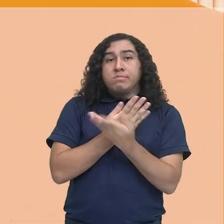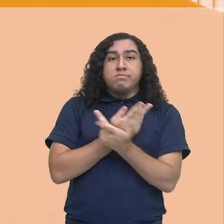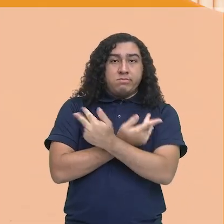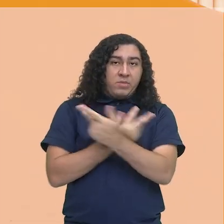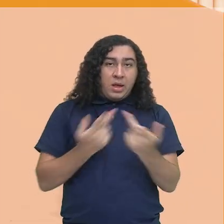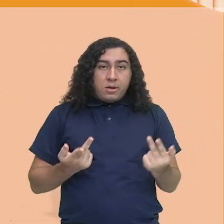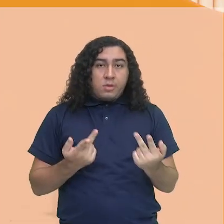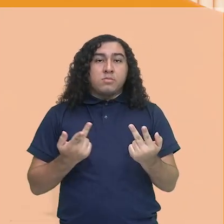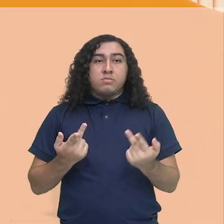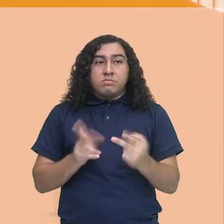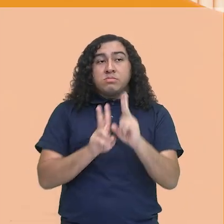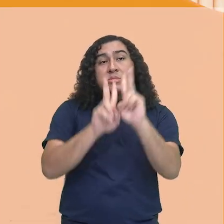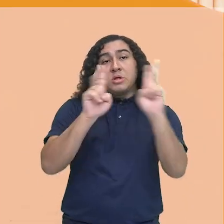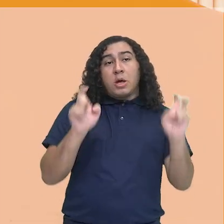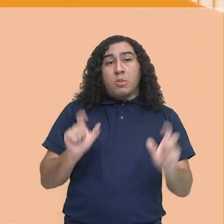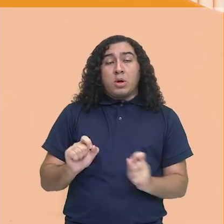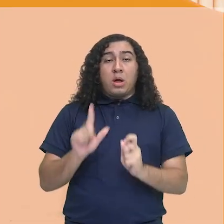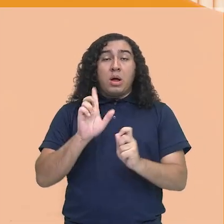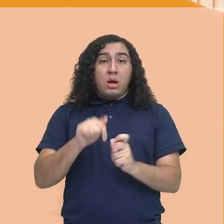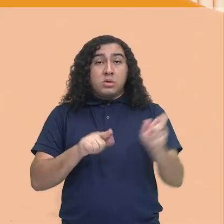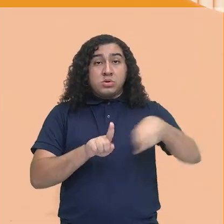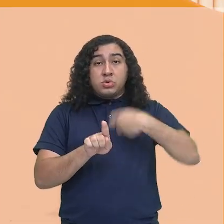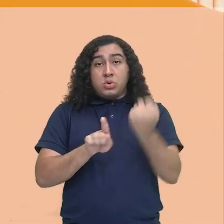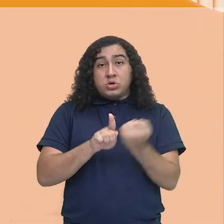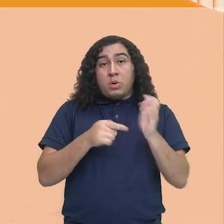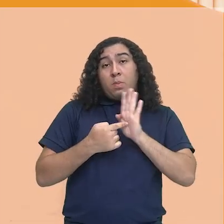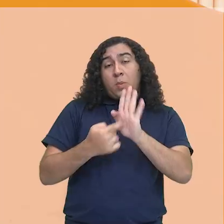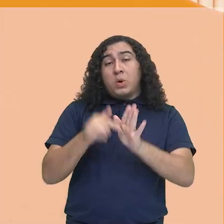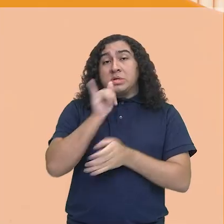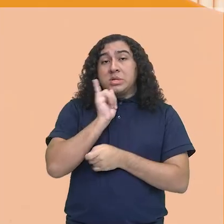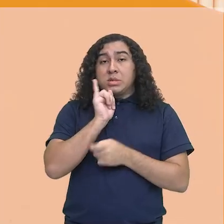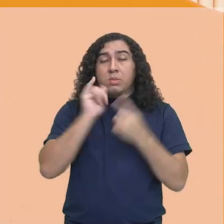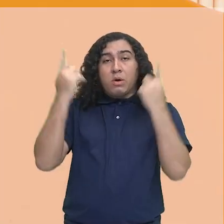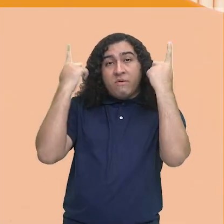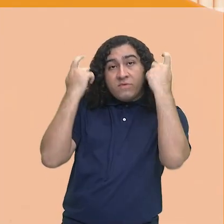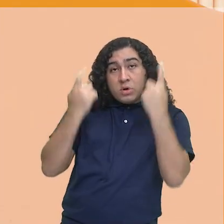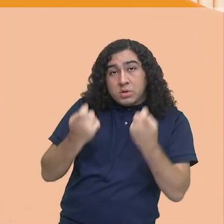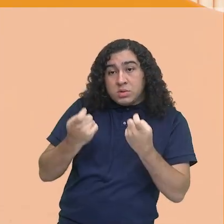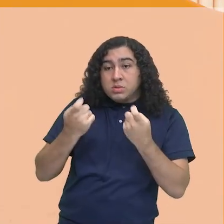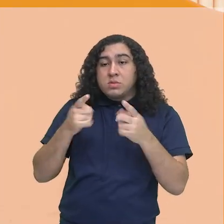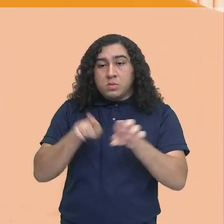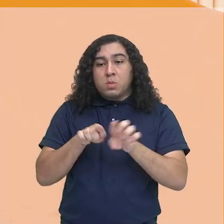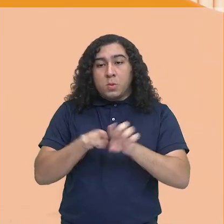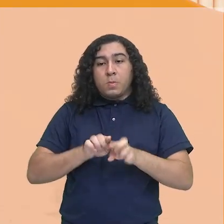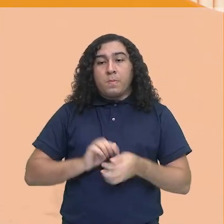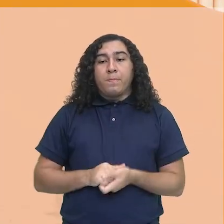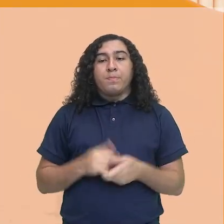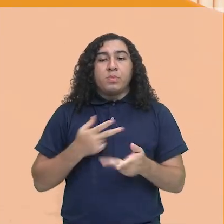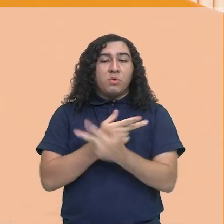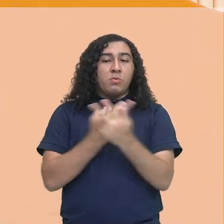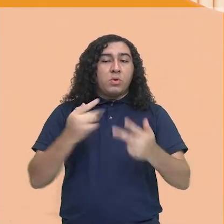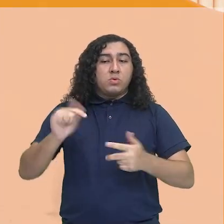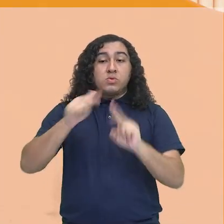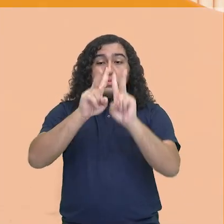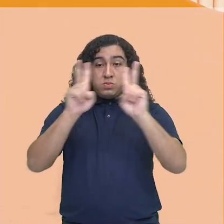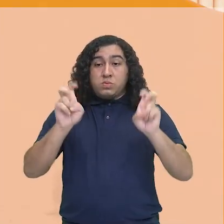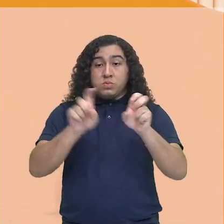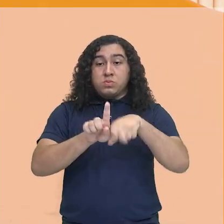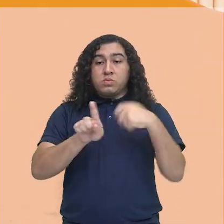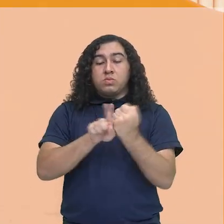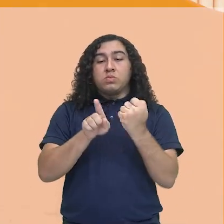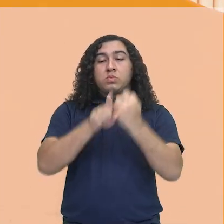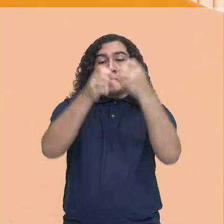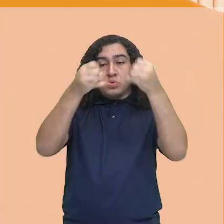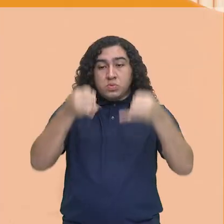outras questões que a sociologia vai trazer, como a questão da violência, né? Então, muitos outros temas que a sociologia traz. Então, ela